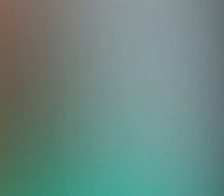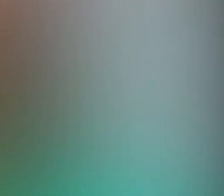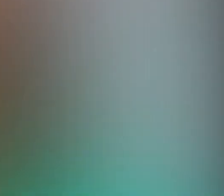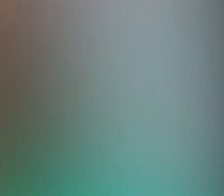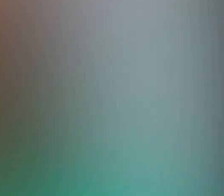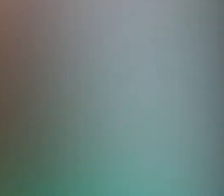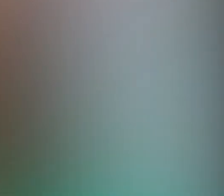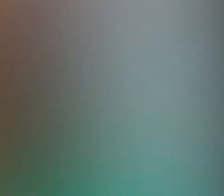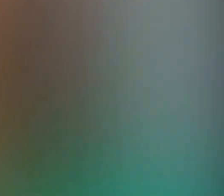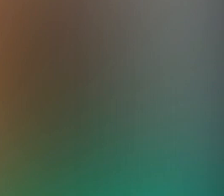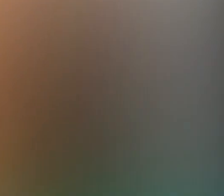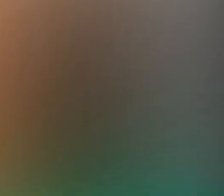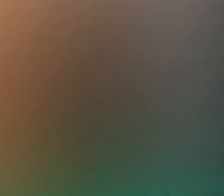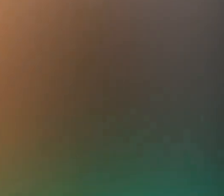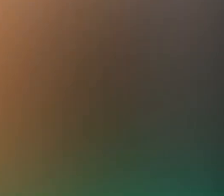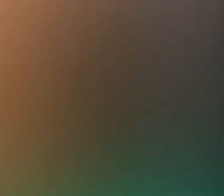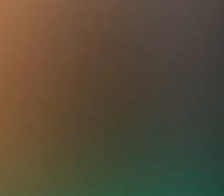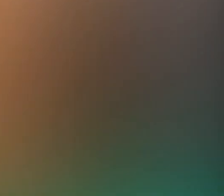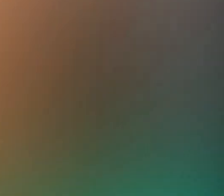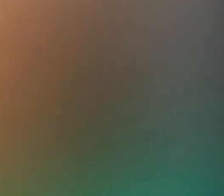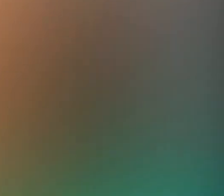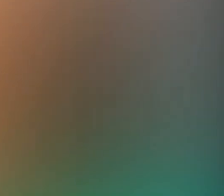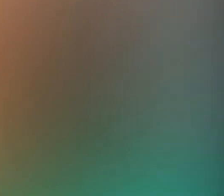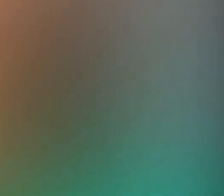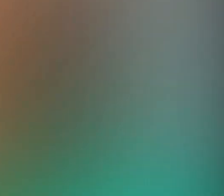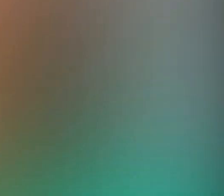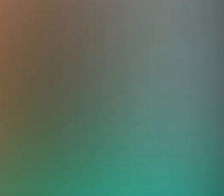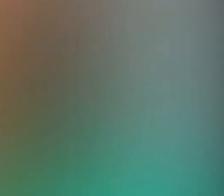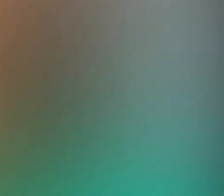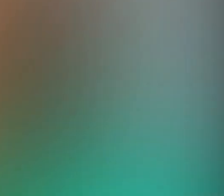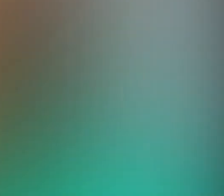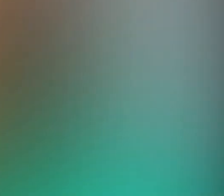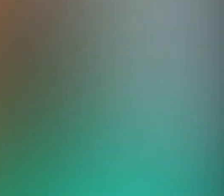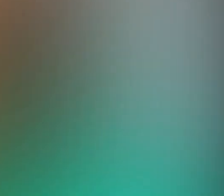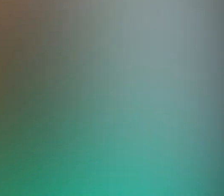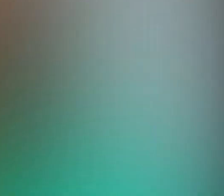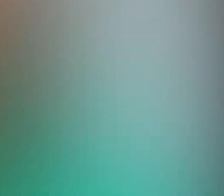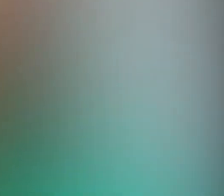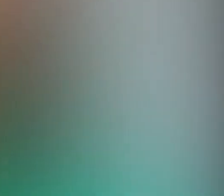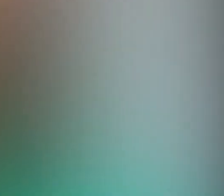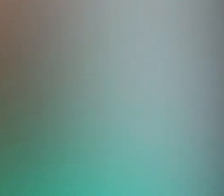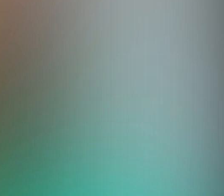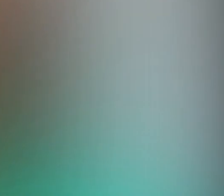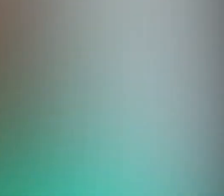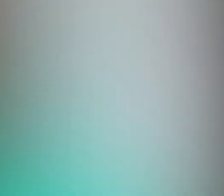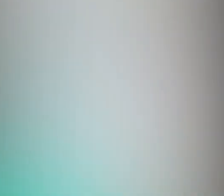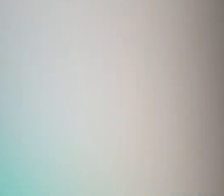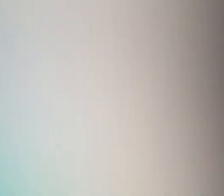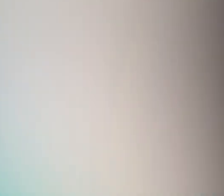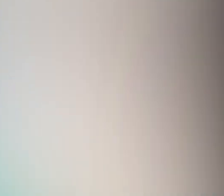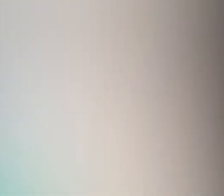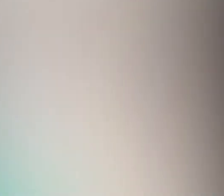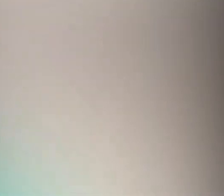a Deus, interceder pela Junta de Missões Mundiais, interceder pelos missionários que estão